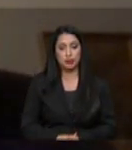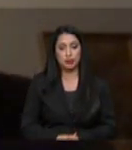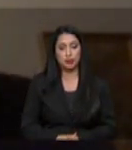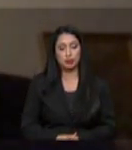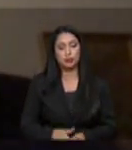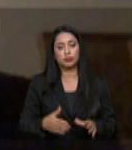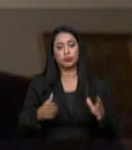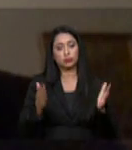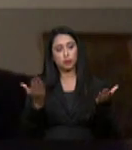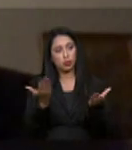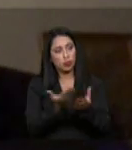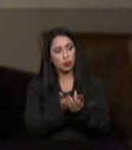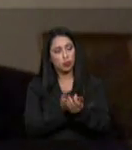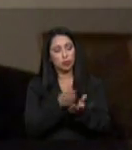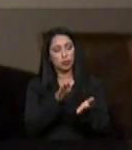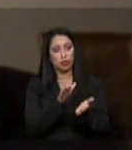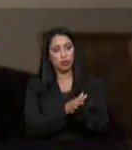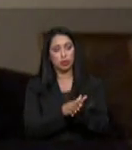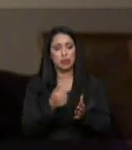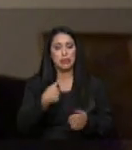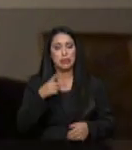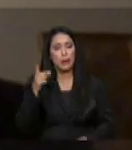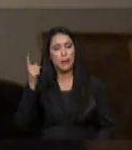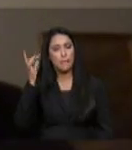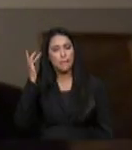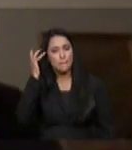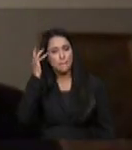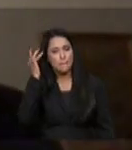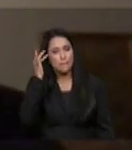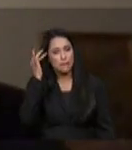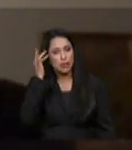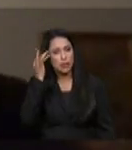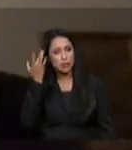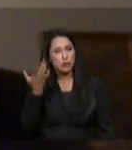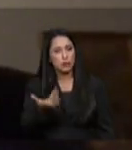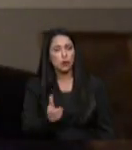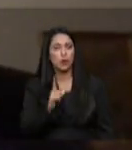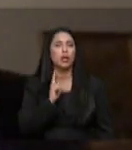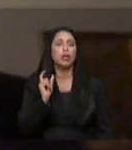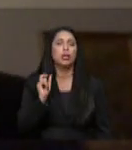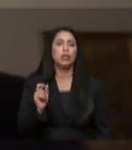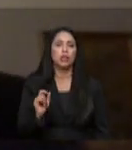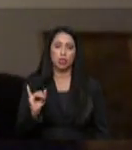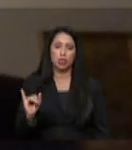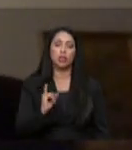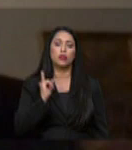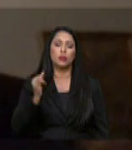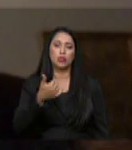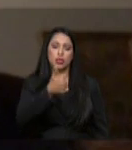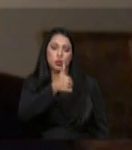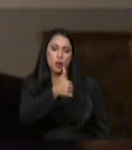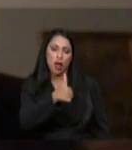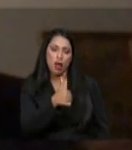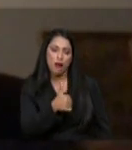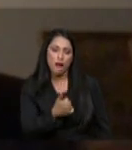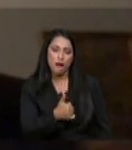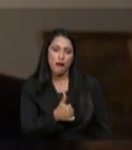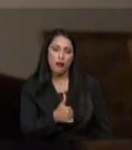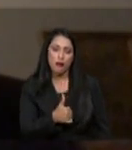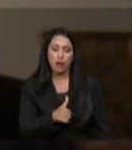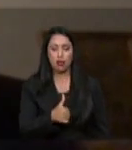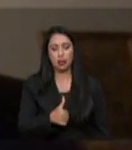eu acho Tenente entendo Deveras pertinente uma avaliação da